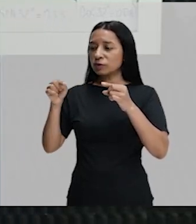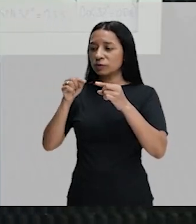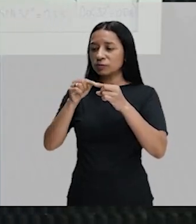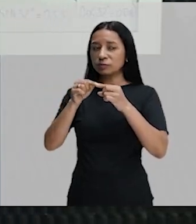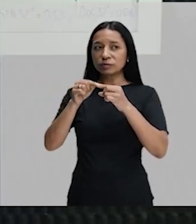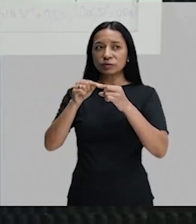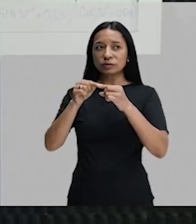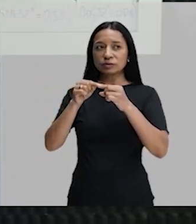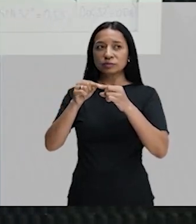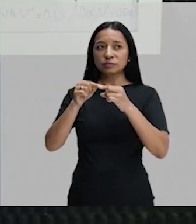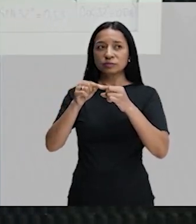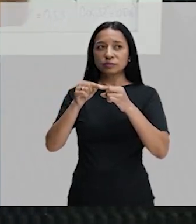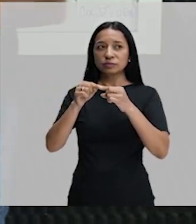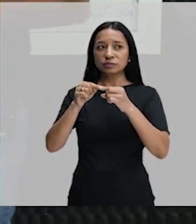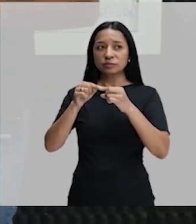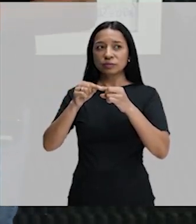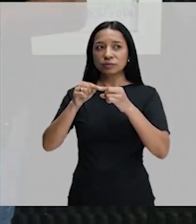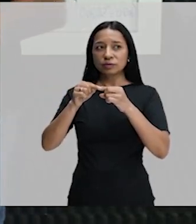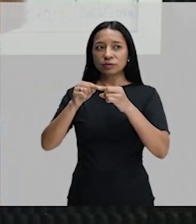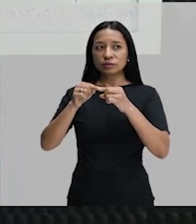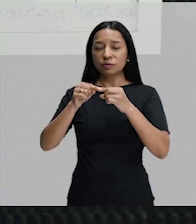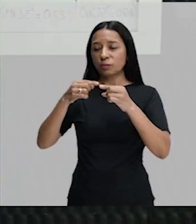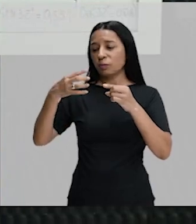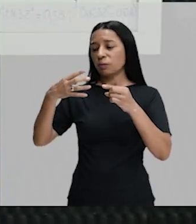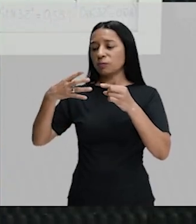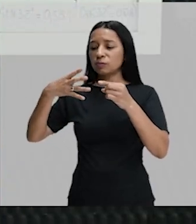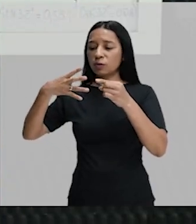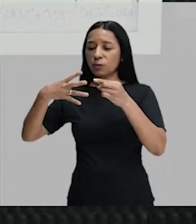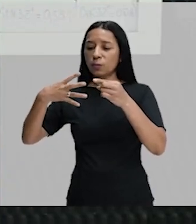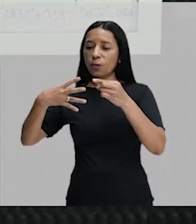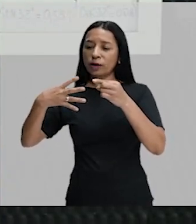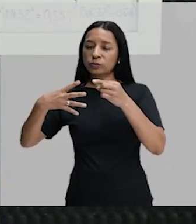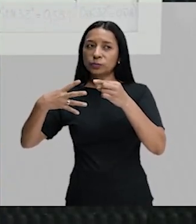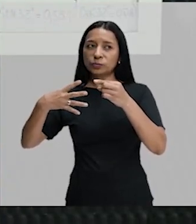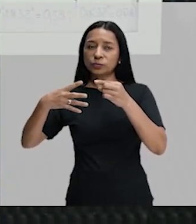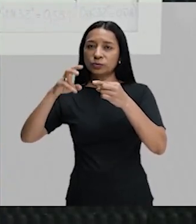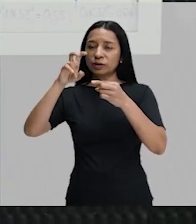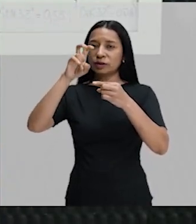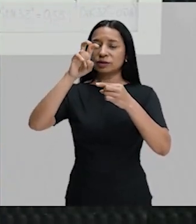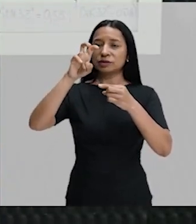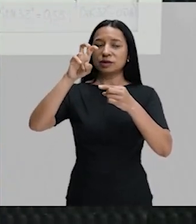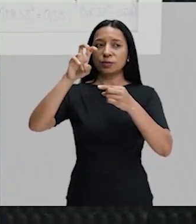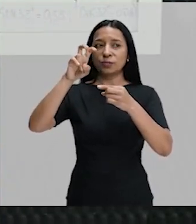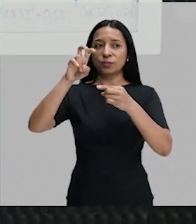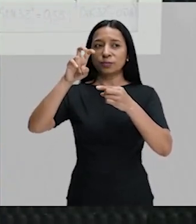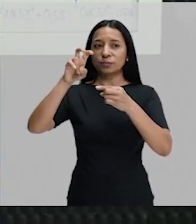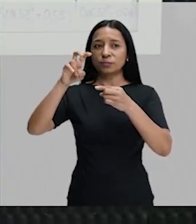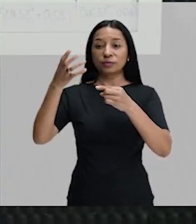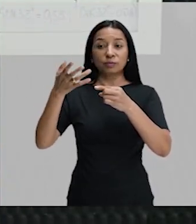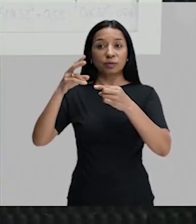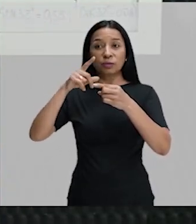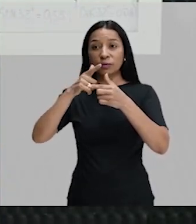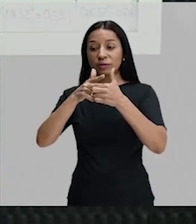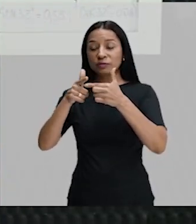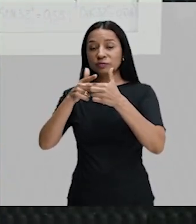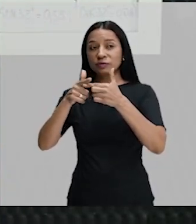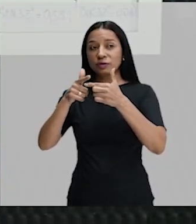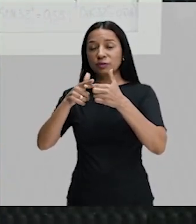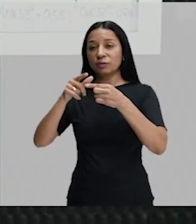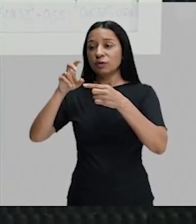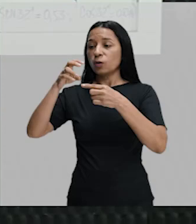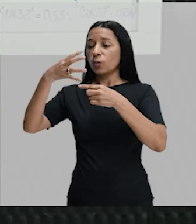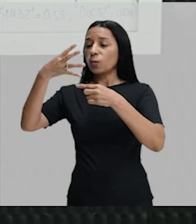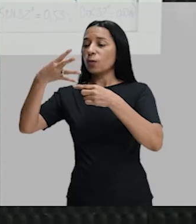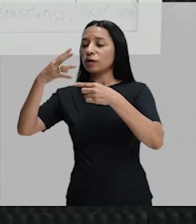cateto adjacente pela hipotenusa. Cateto adjacente é 4, a hipotenusa é 5. Se você